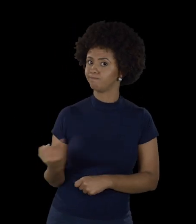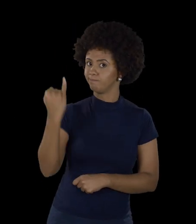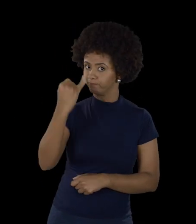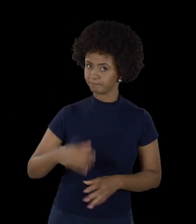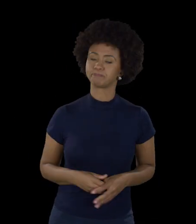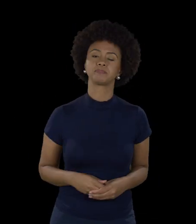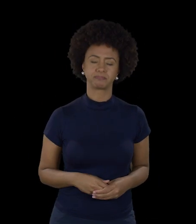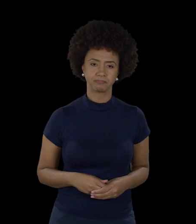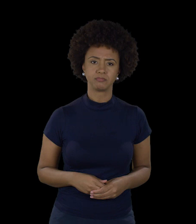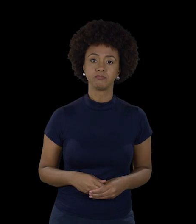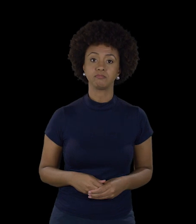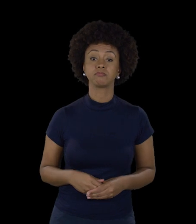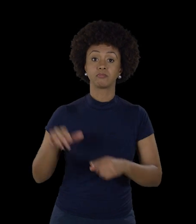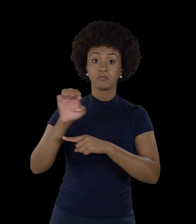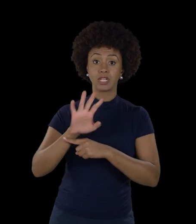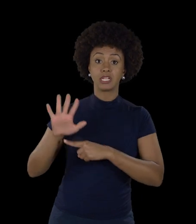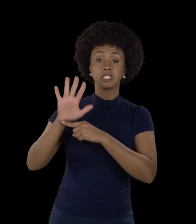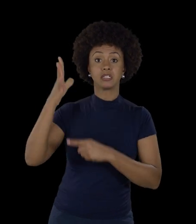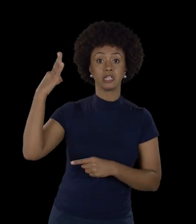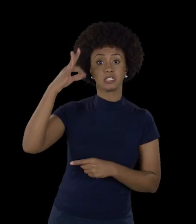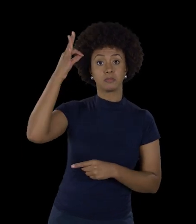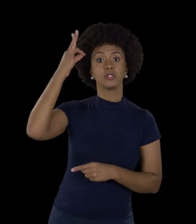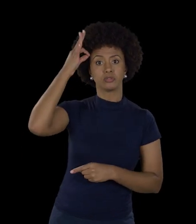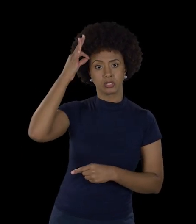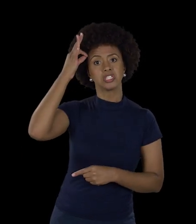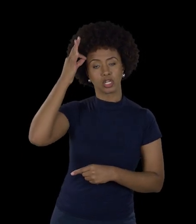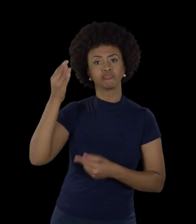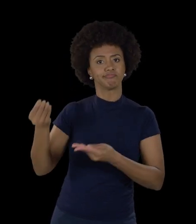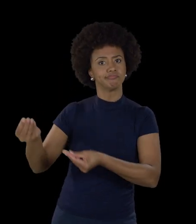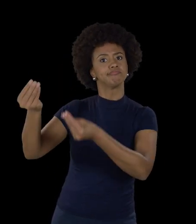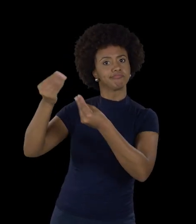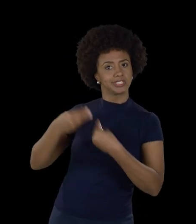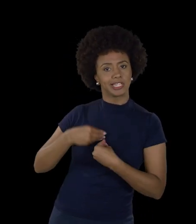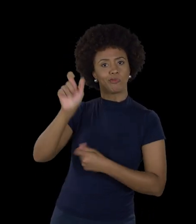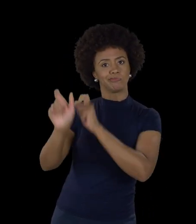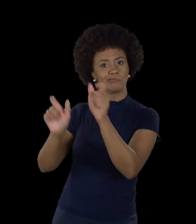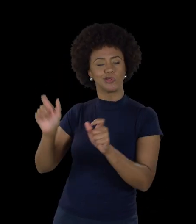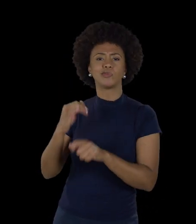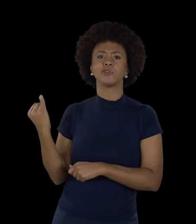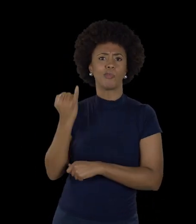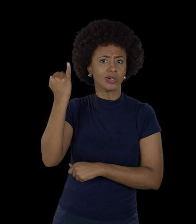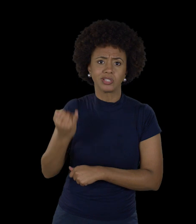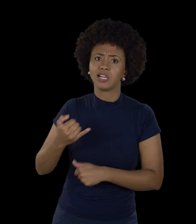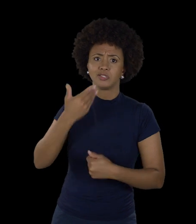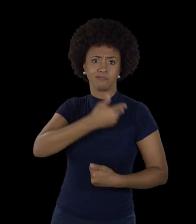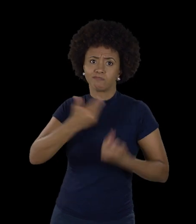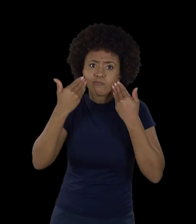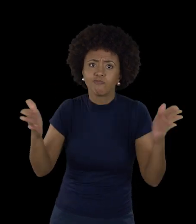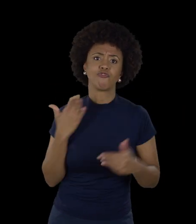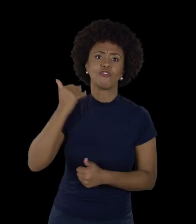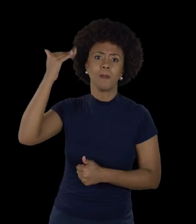importantes RPPNs. O Espírito Santo legou ao Brasil importantes figuras públicas, tais